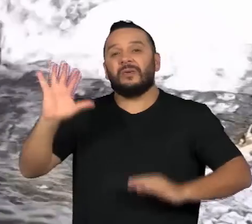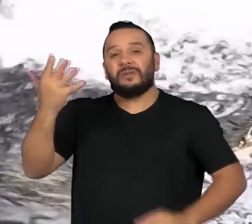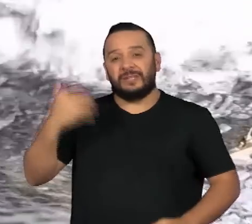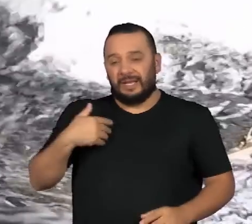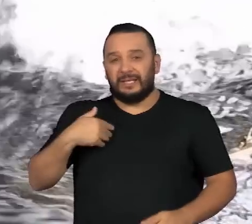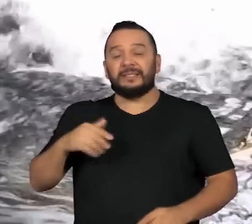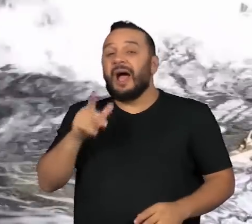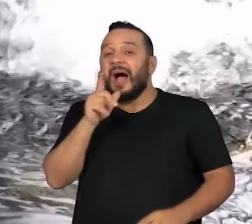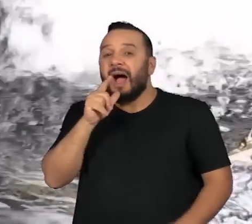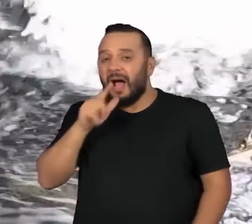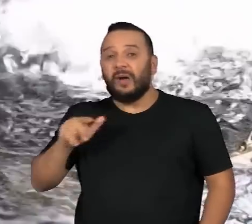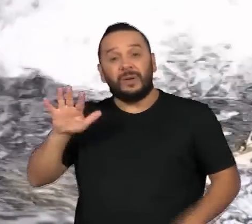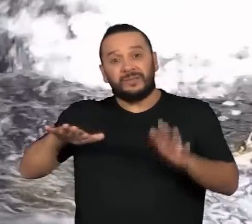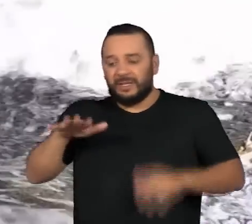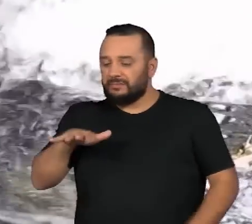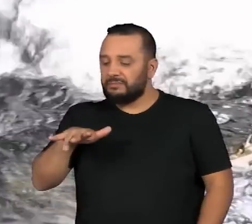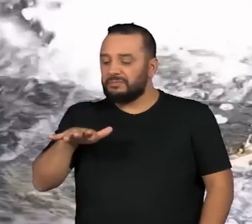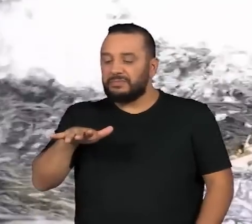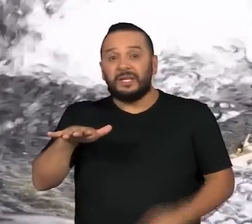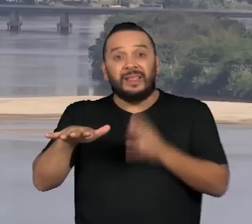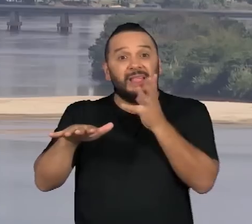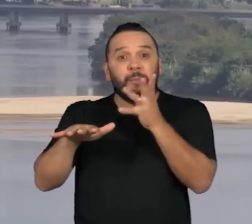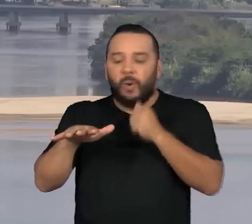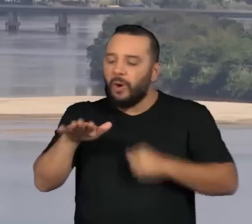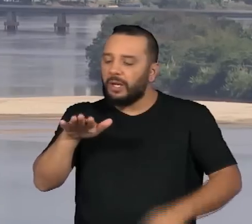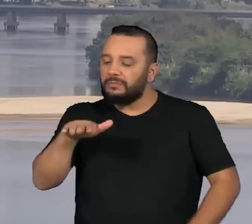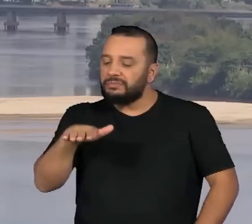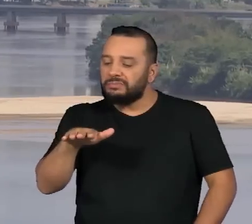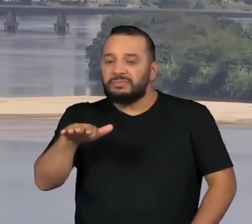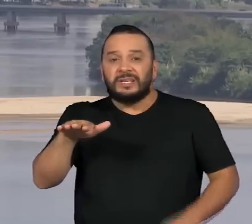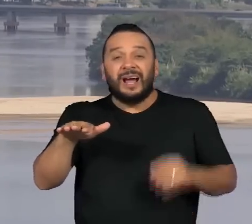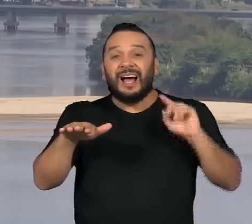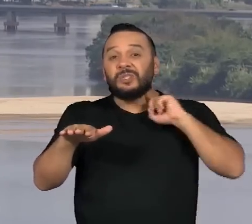portanto esse esgoto que era para ir embora não vai, fica,